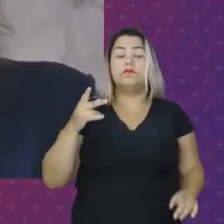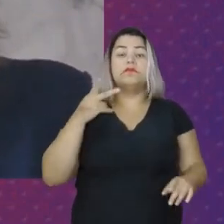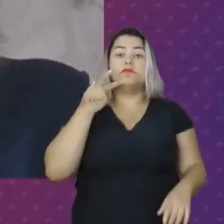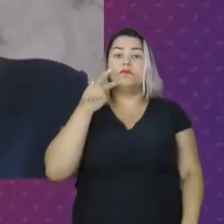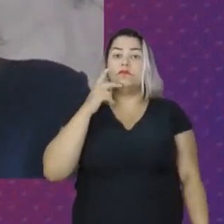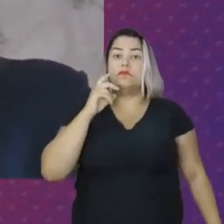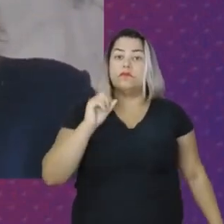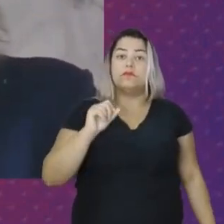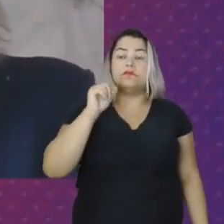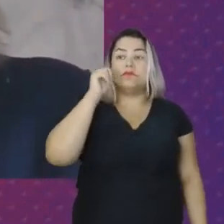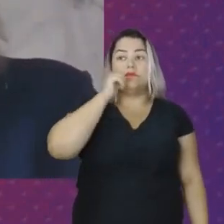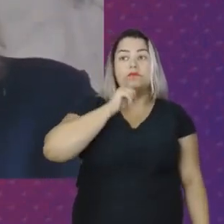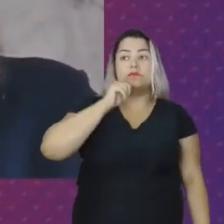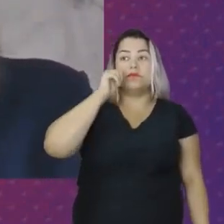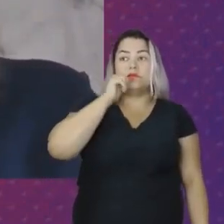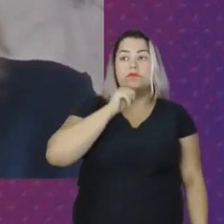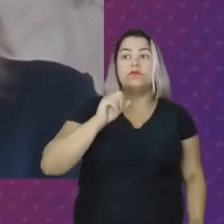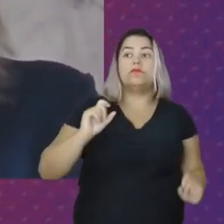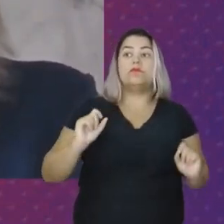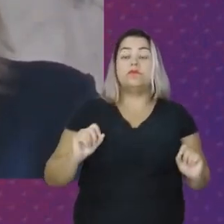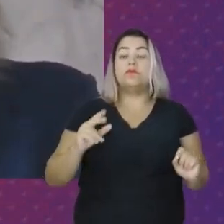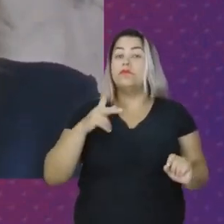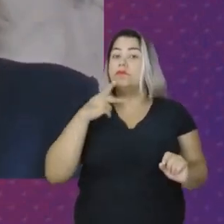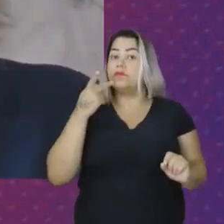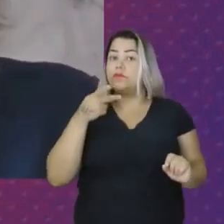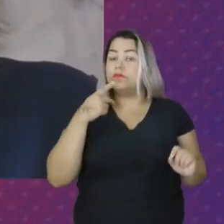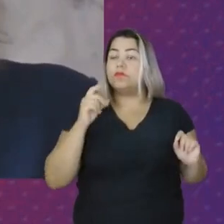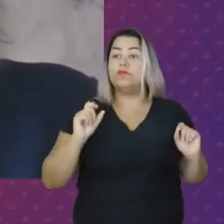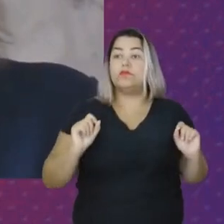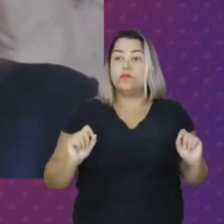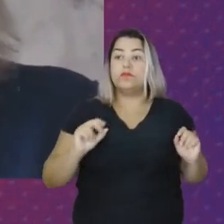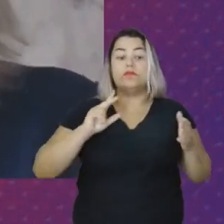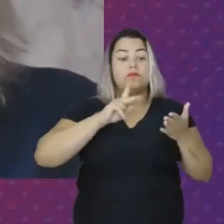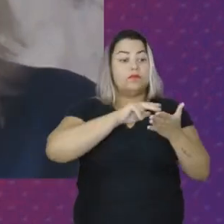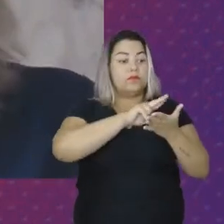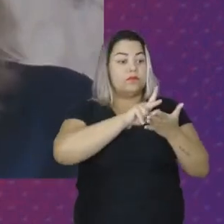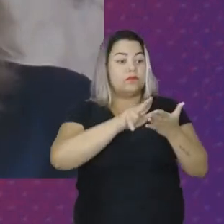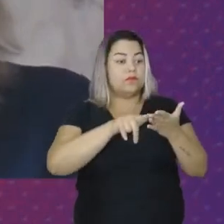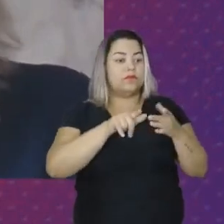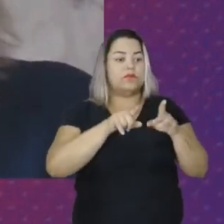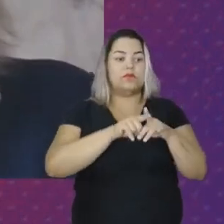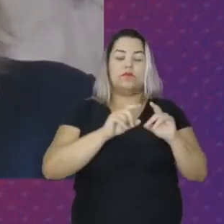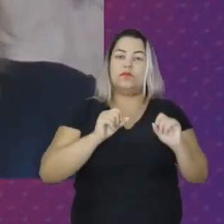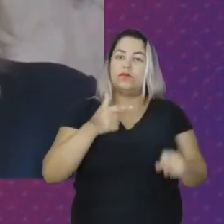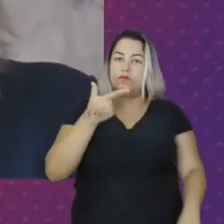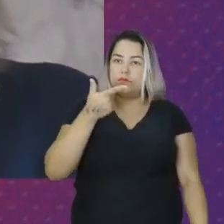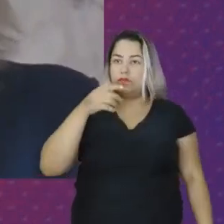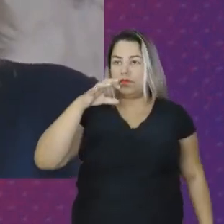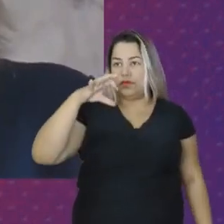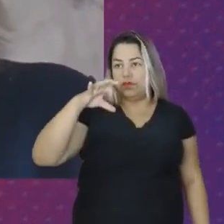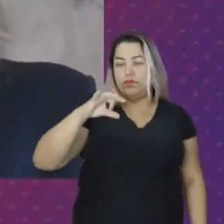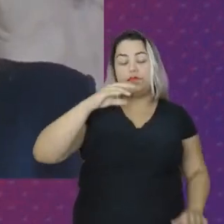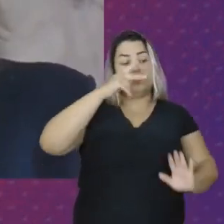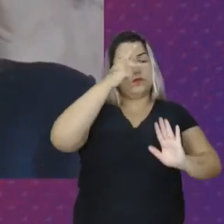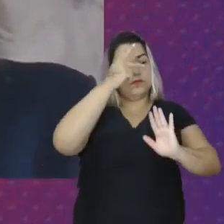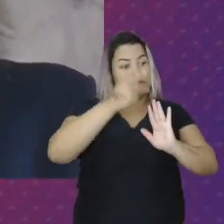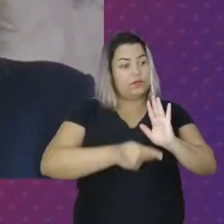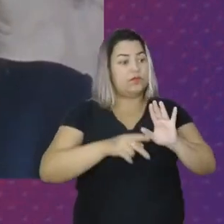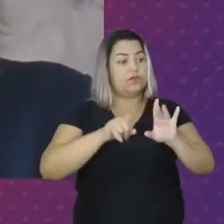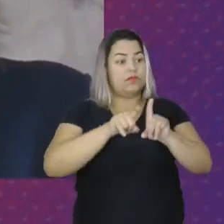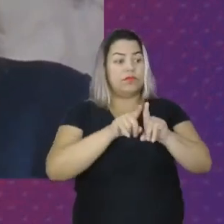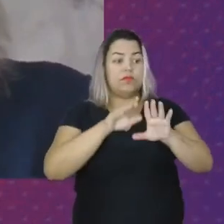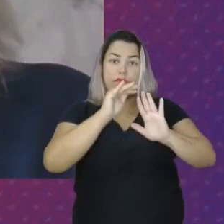para as mulheres. Então, isso falando um pouco, foram diversos, né? Foram 29 projetos e